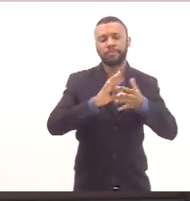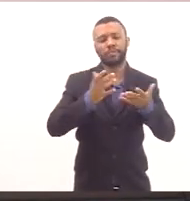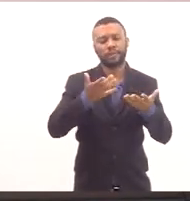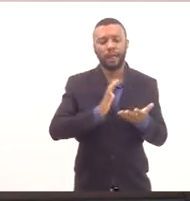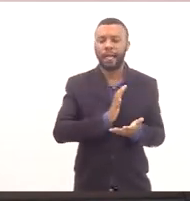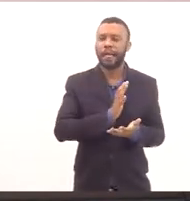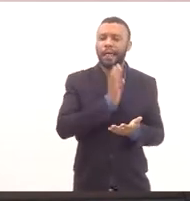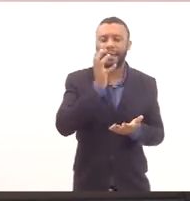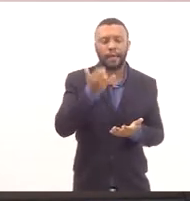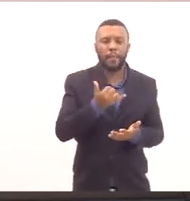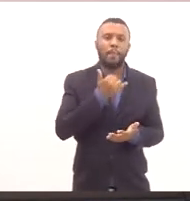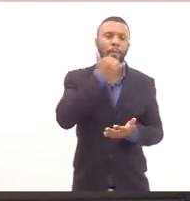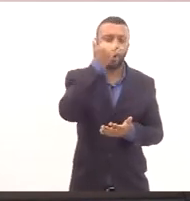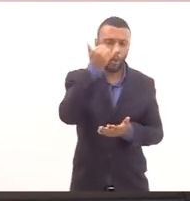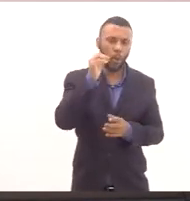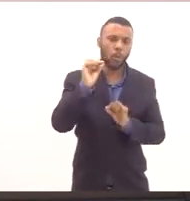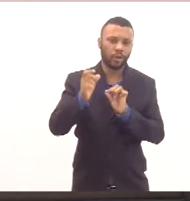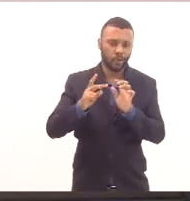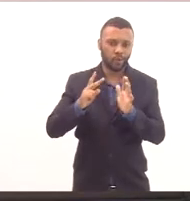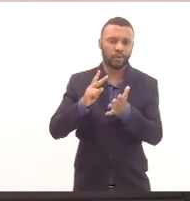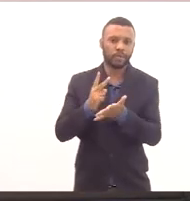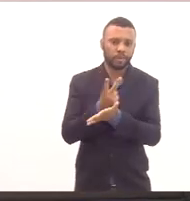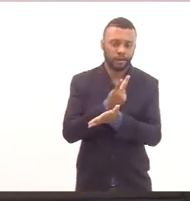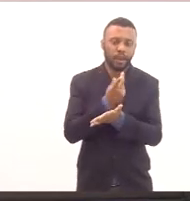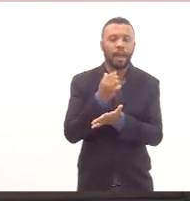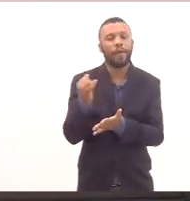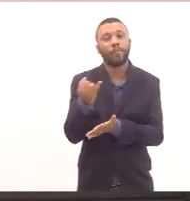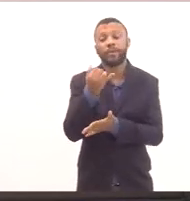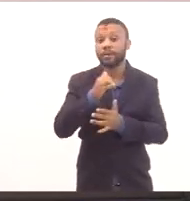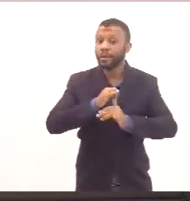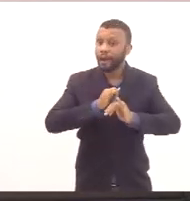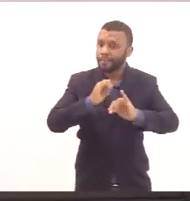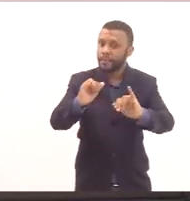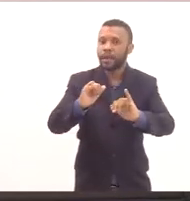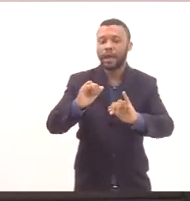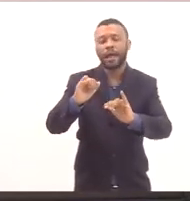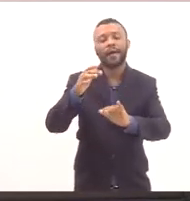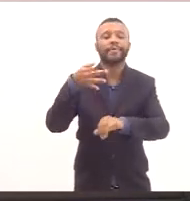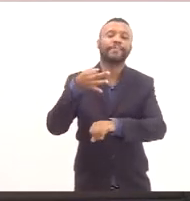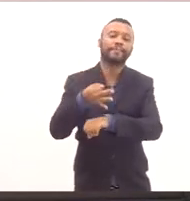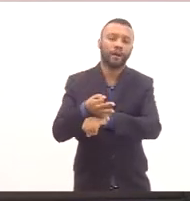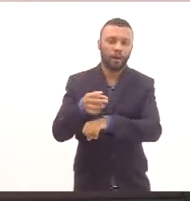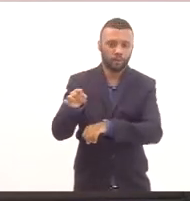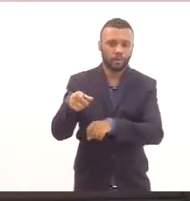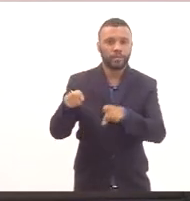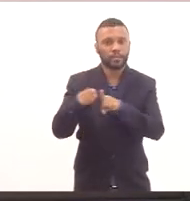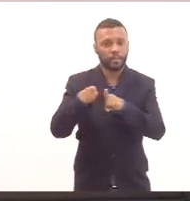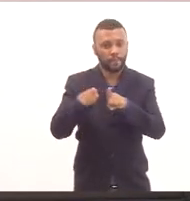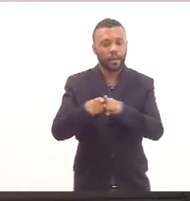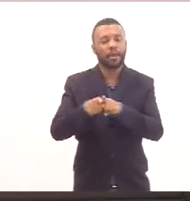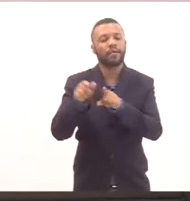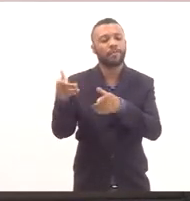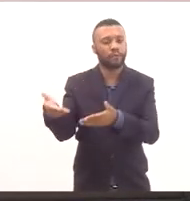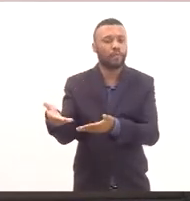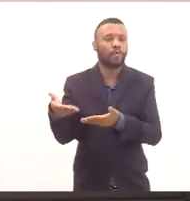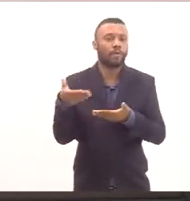entanto é importante essa registrar essa ausência também foram convidados